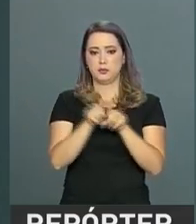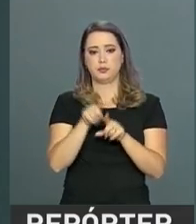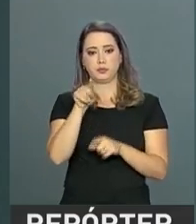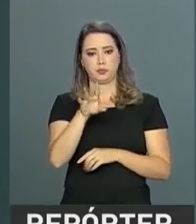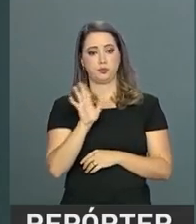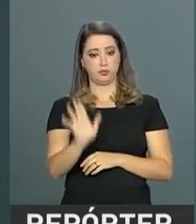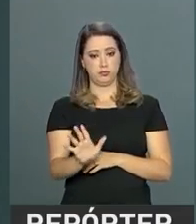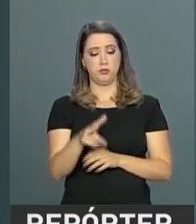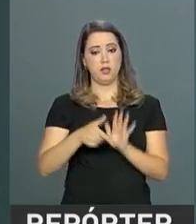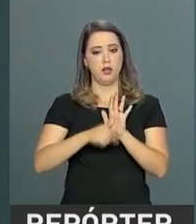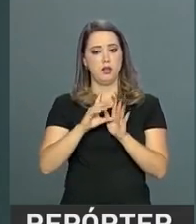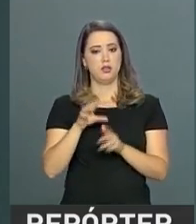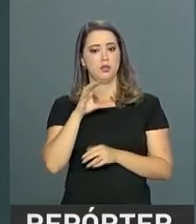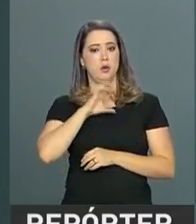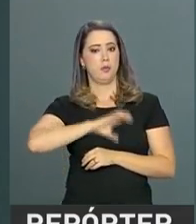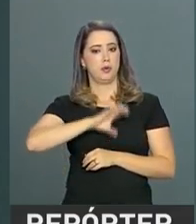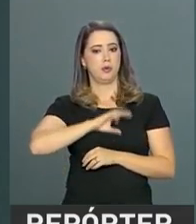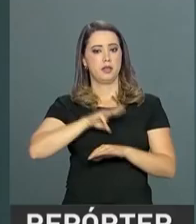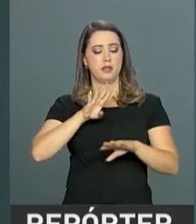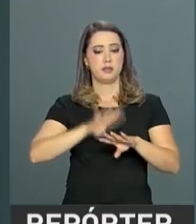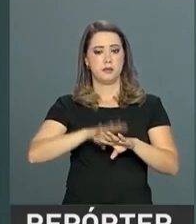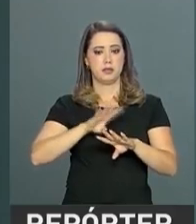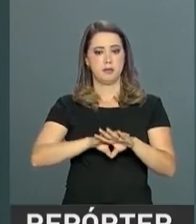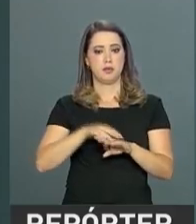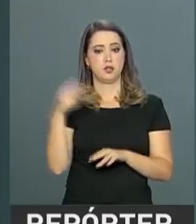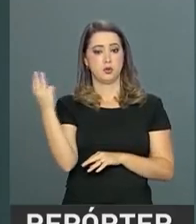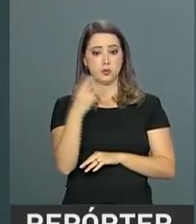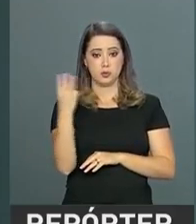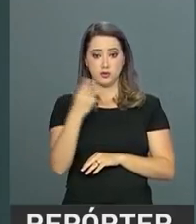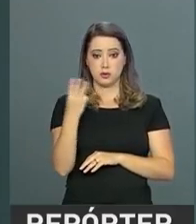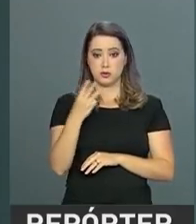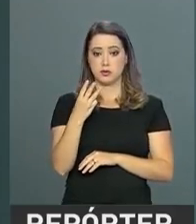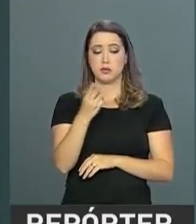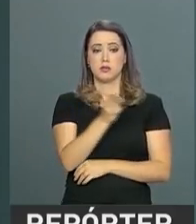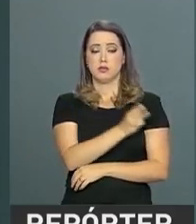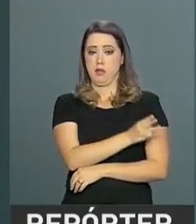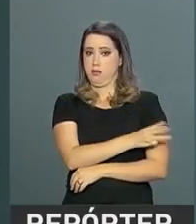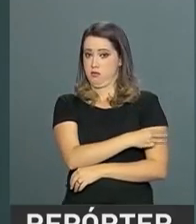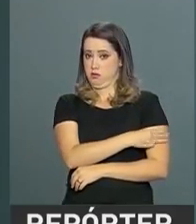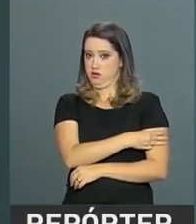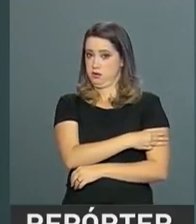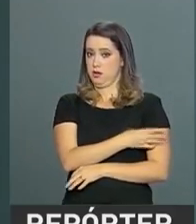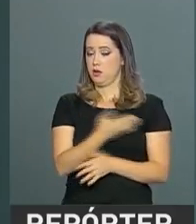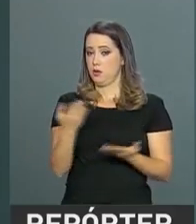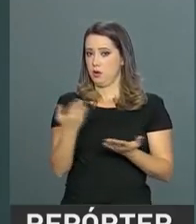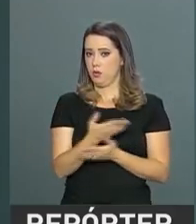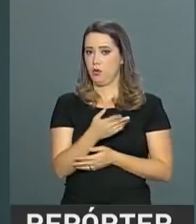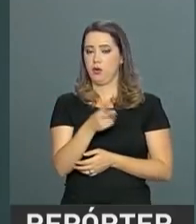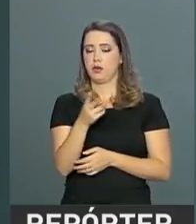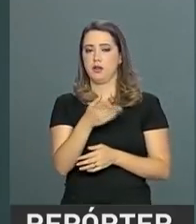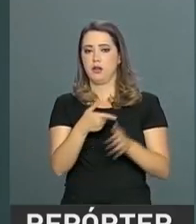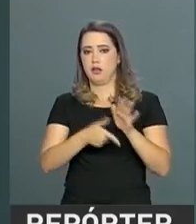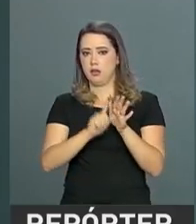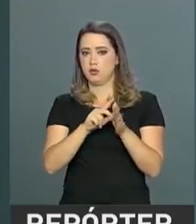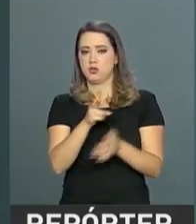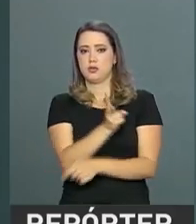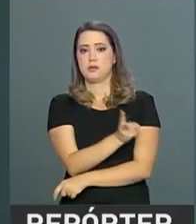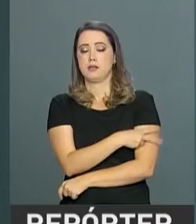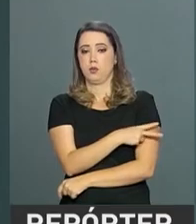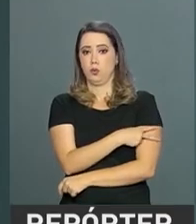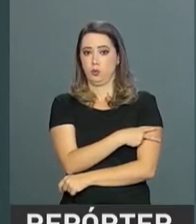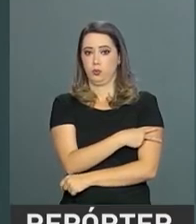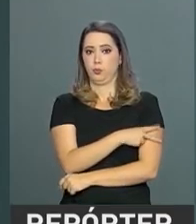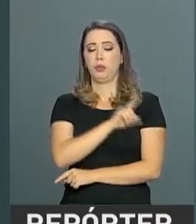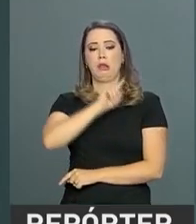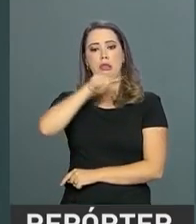matemática que era aplicado no terceiro ano do Ensino Fundamental será antecipado para o segundo ano no nono ano além do